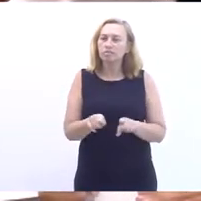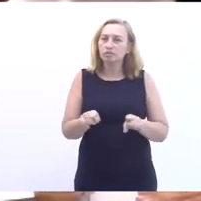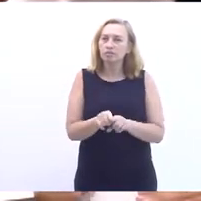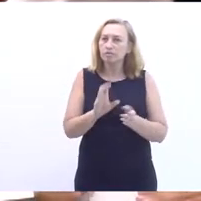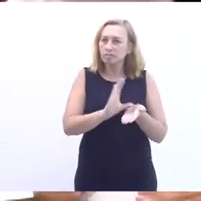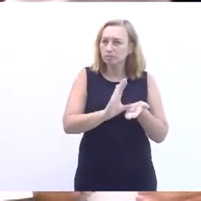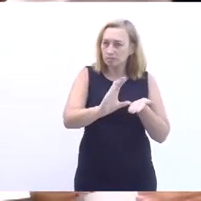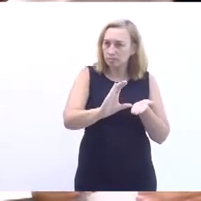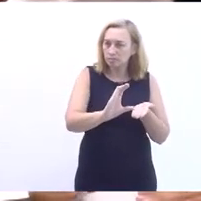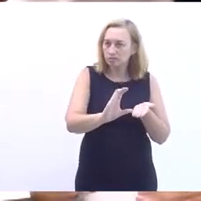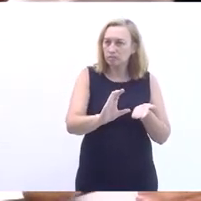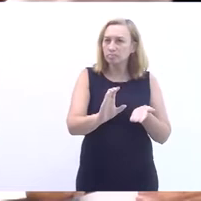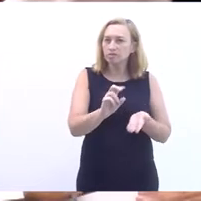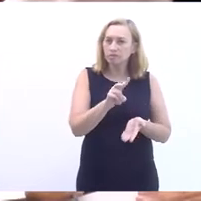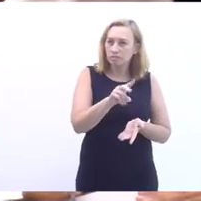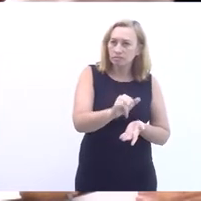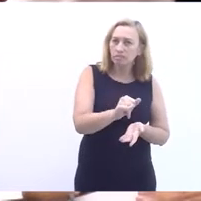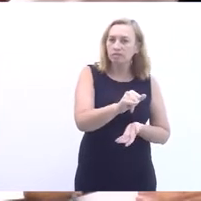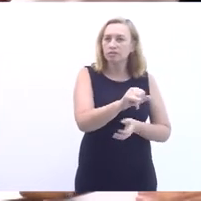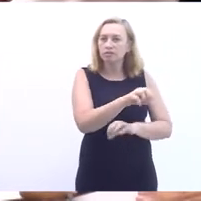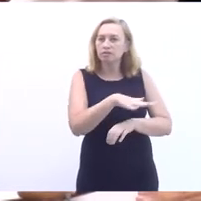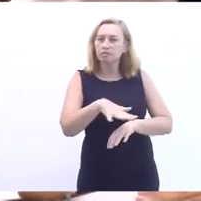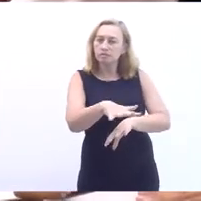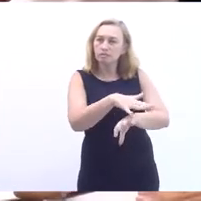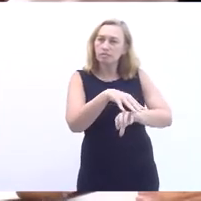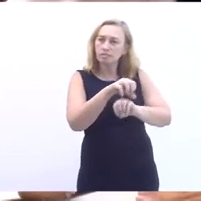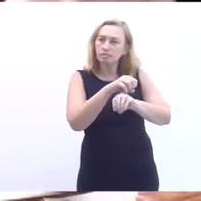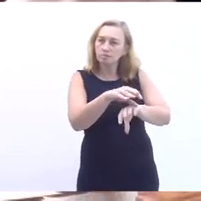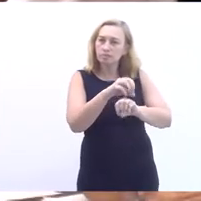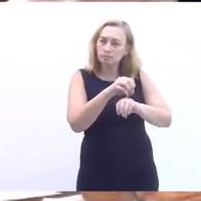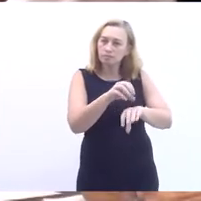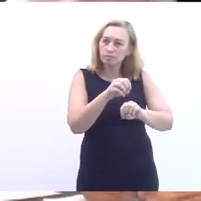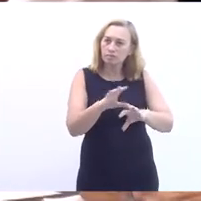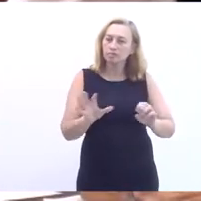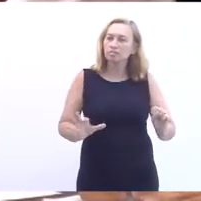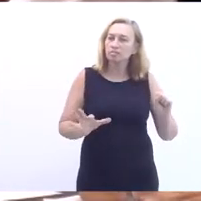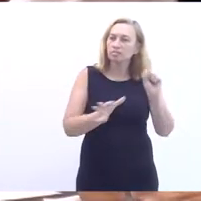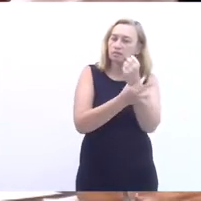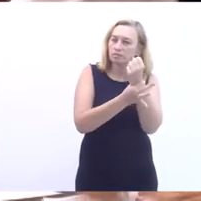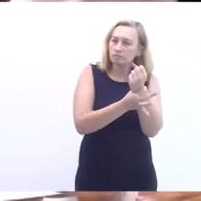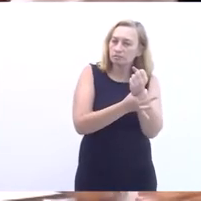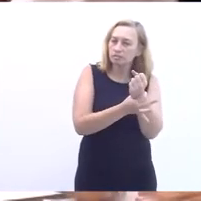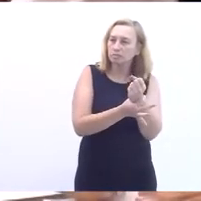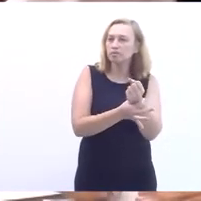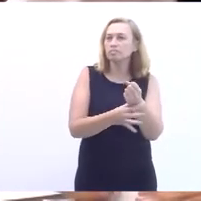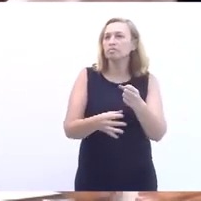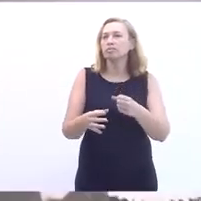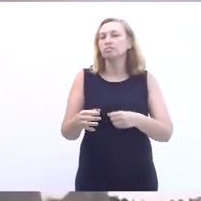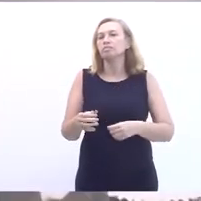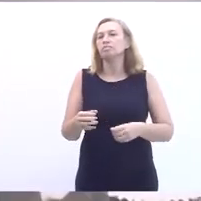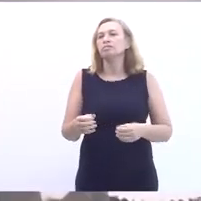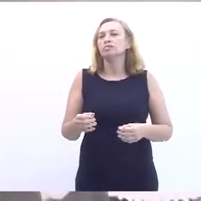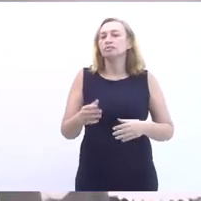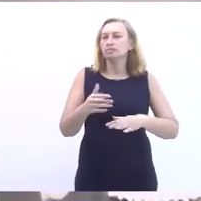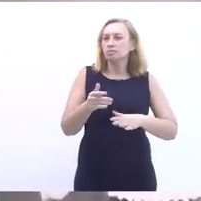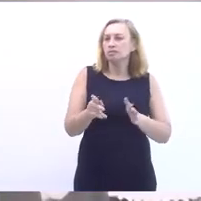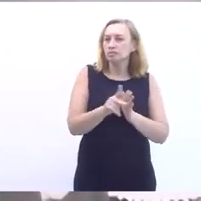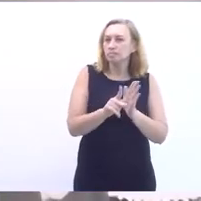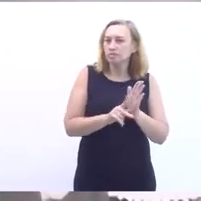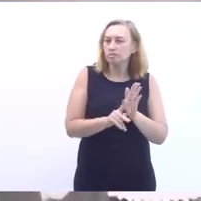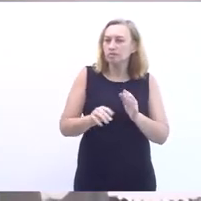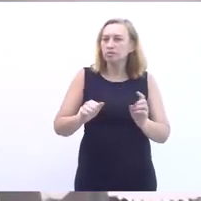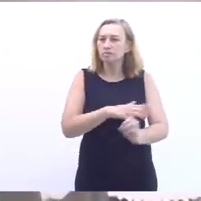para educação prevenção saúde segurança Comunitária projetos